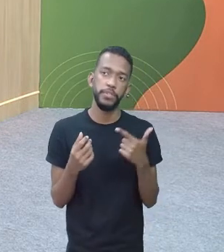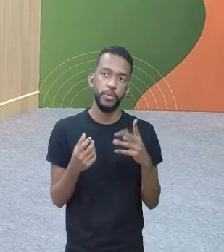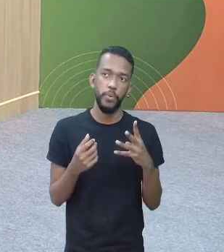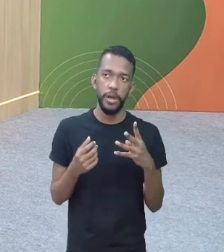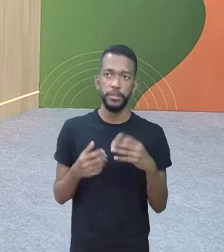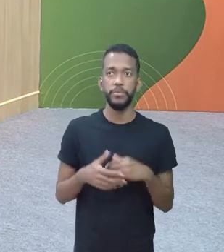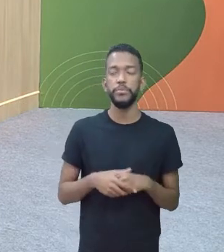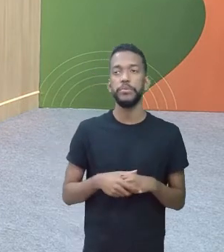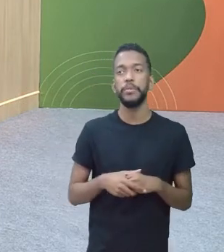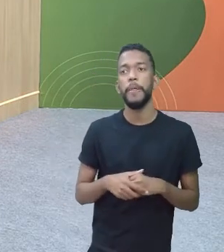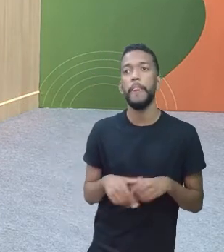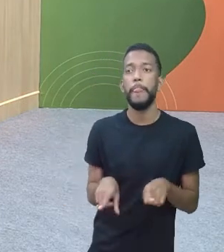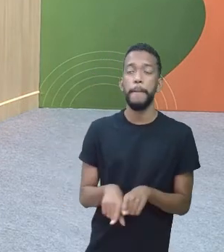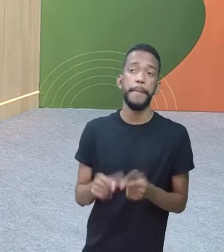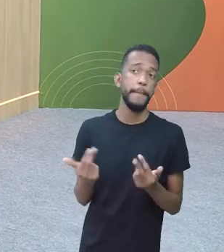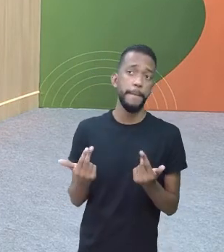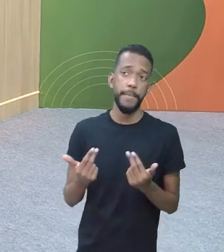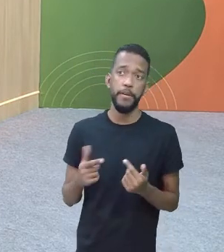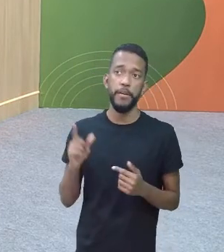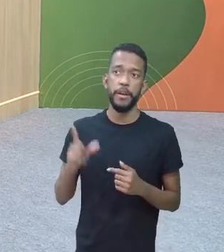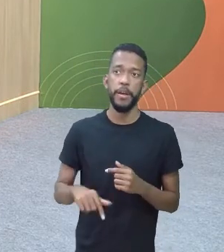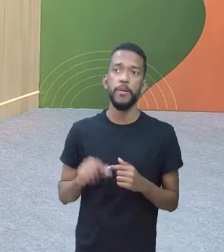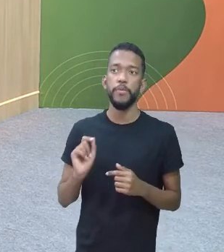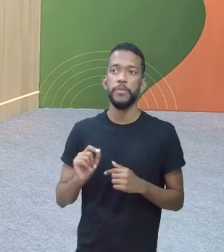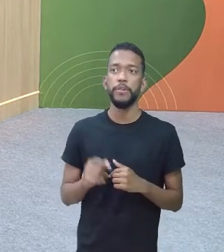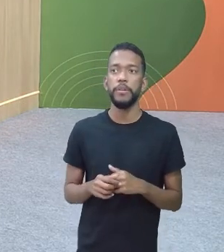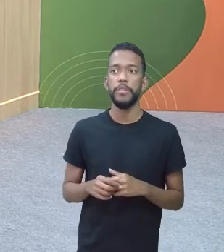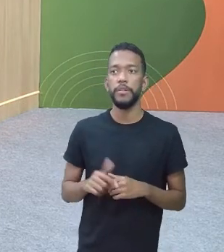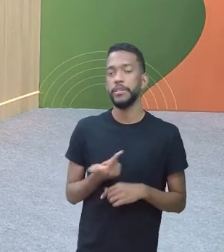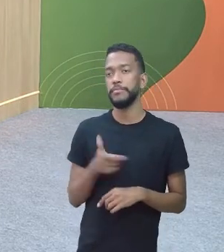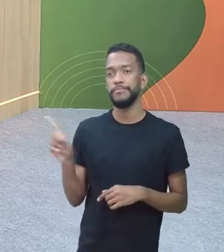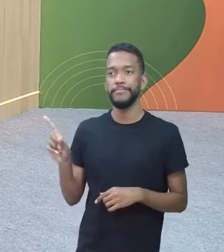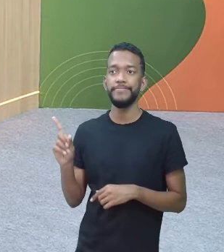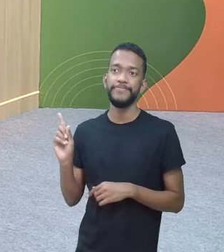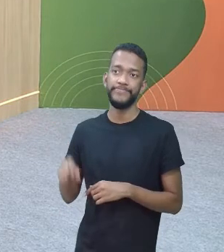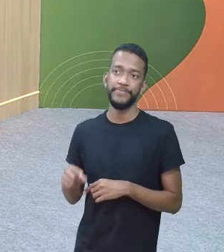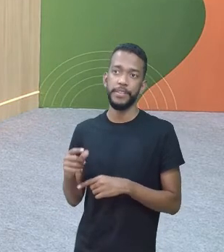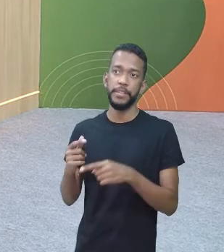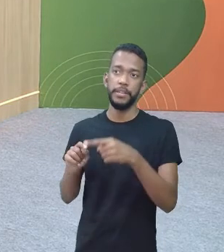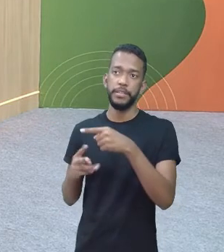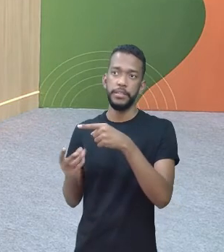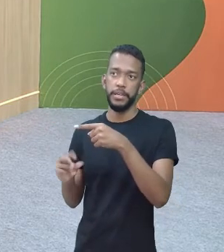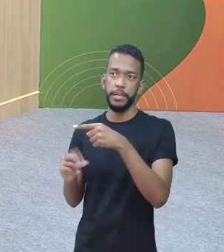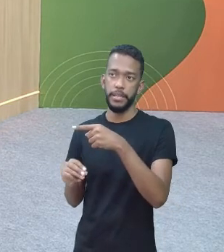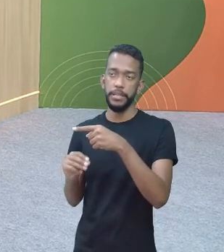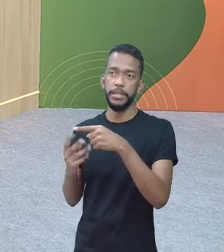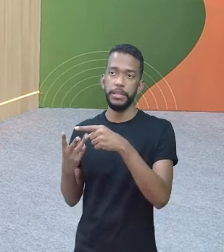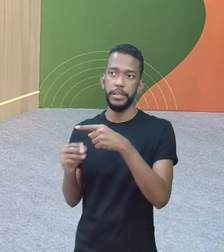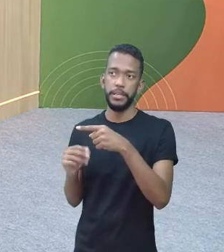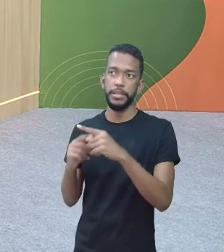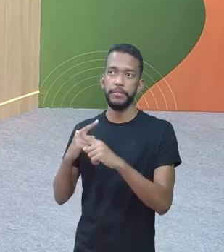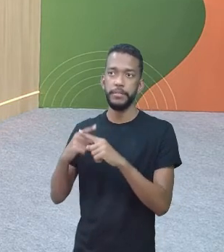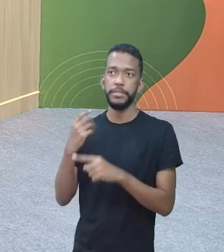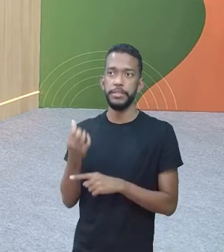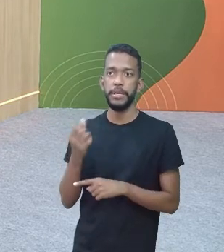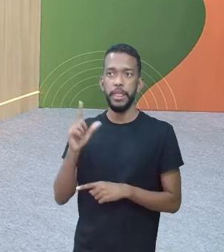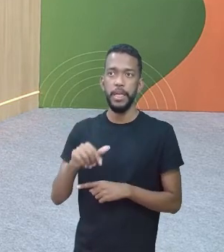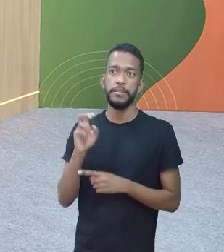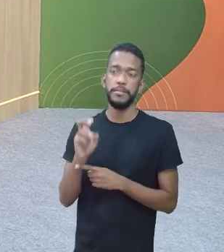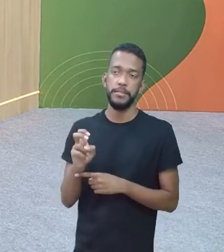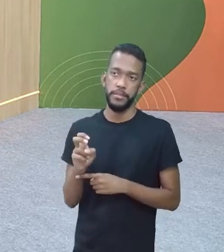24. Mesma ideia para outra fração, ó. Para o denominador virar 30, vezes esse 6 aqui, foi 5,